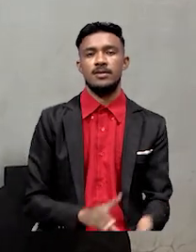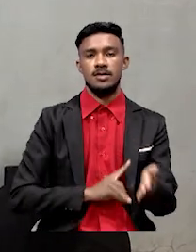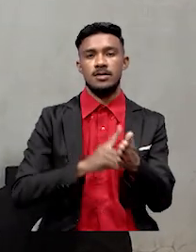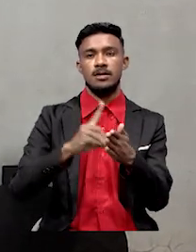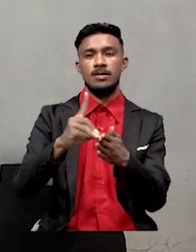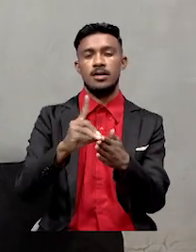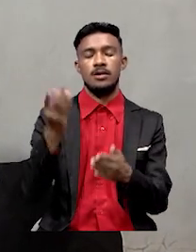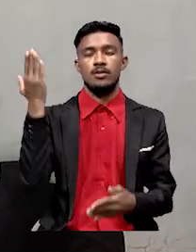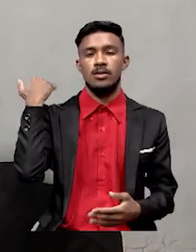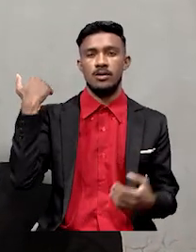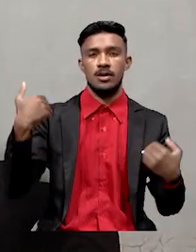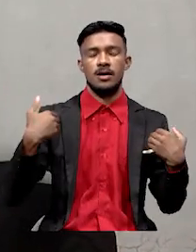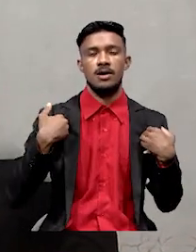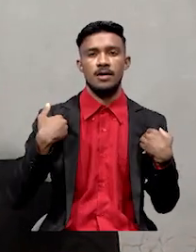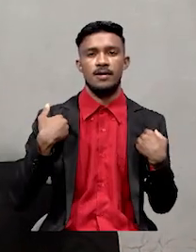mosu incidente